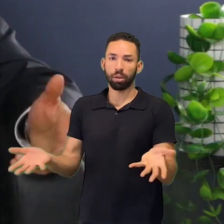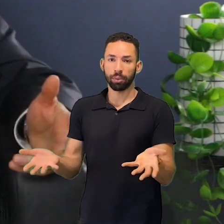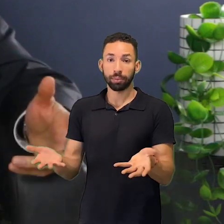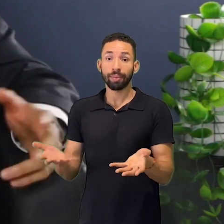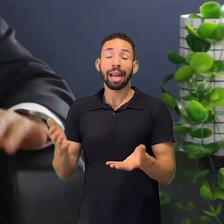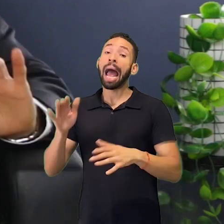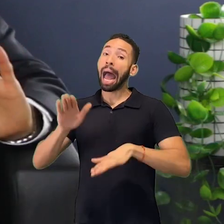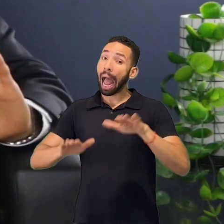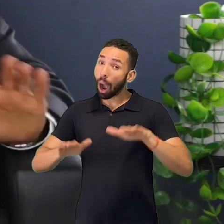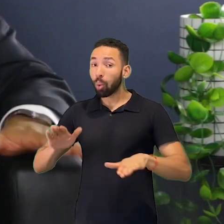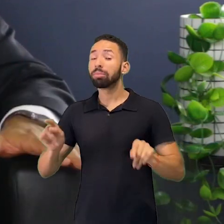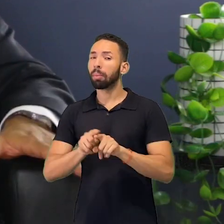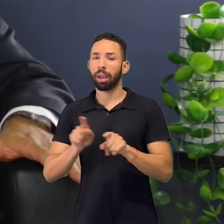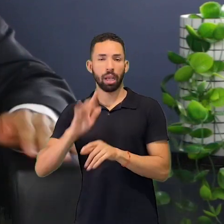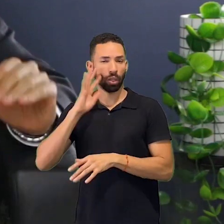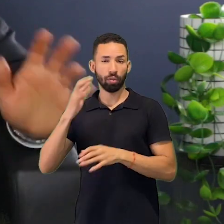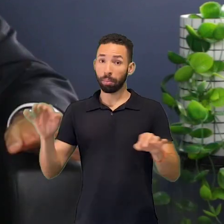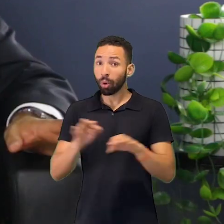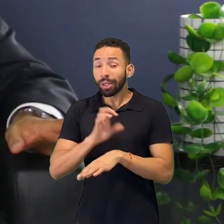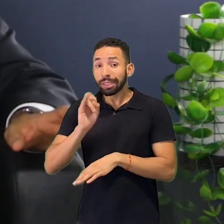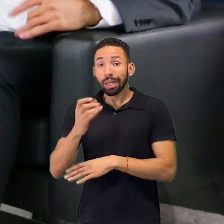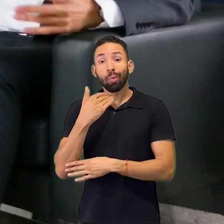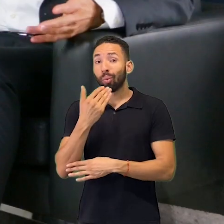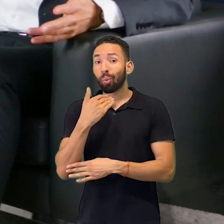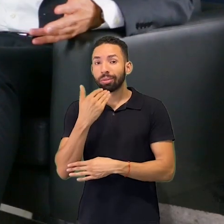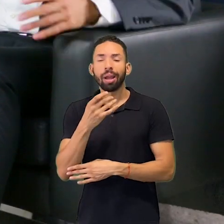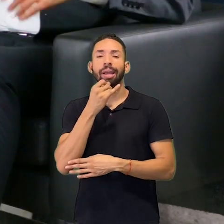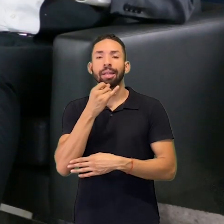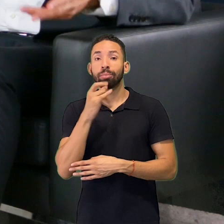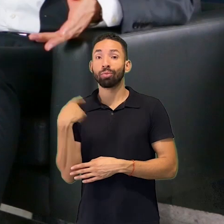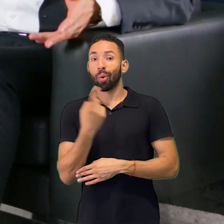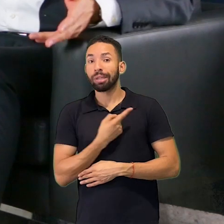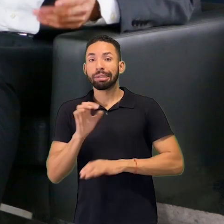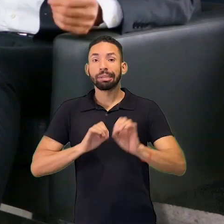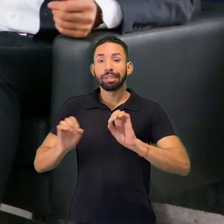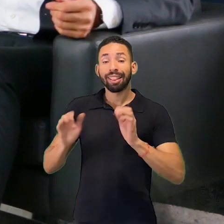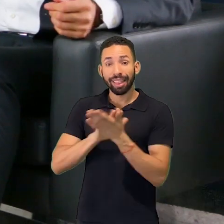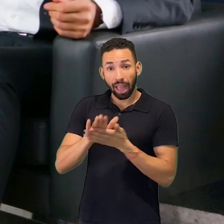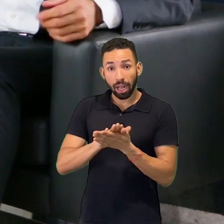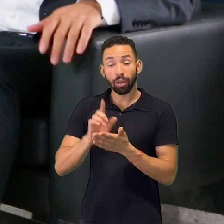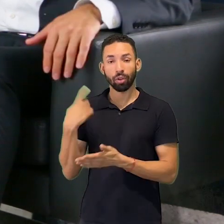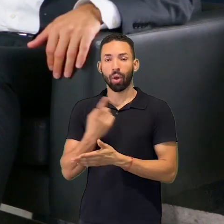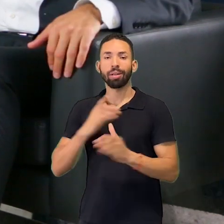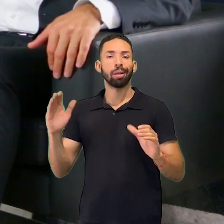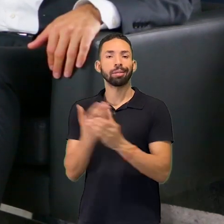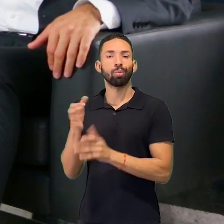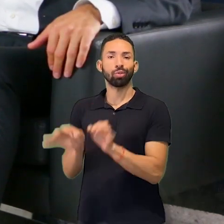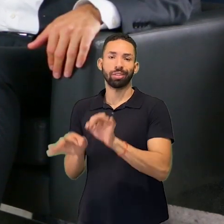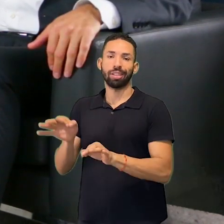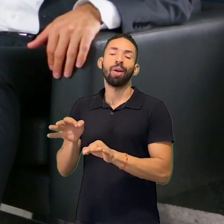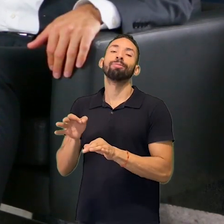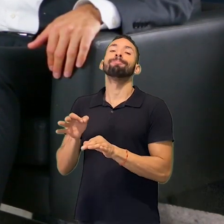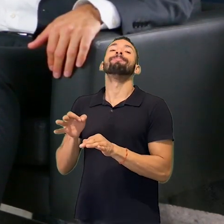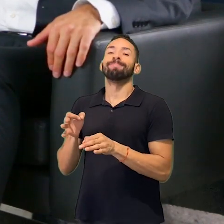em alguns casos, a situação é resolvida dessa forma. Caso a gente não consiga assim, nós entramos com ação